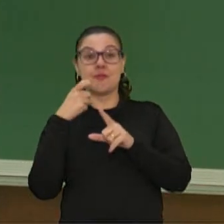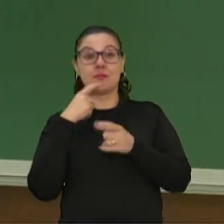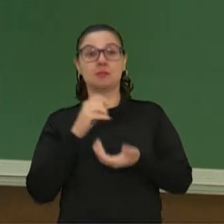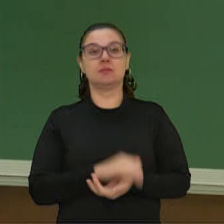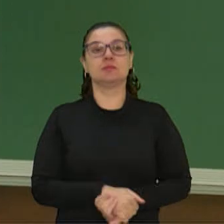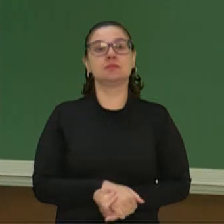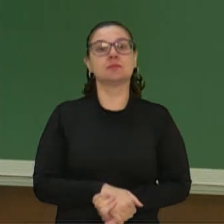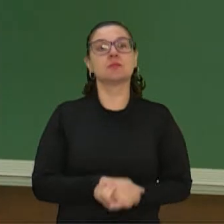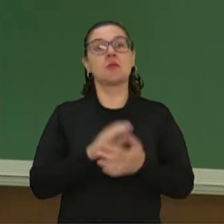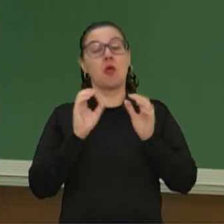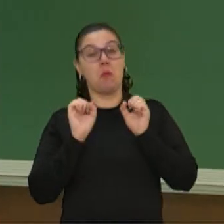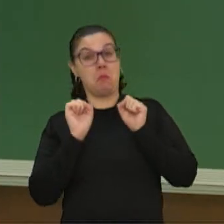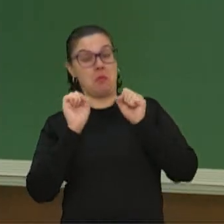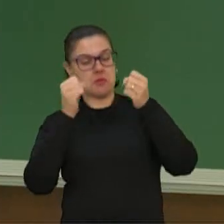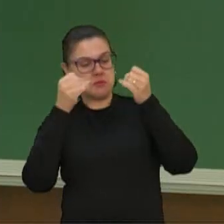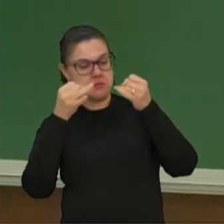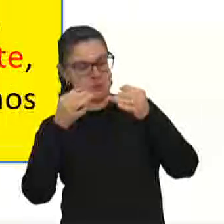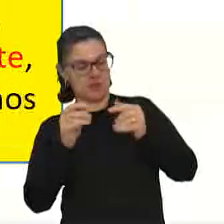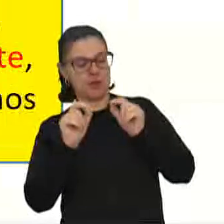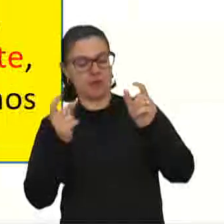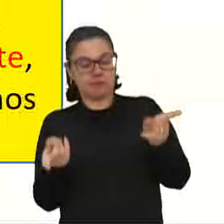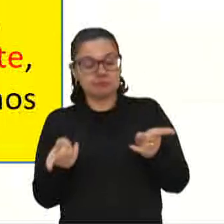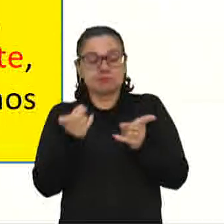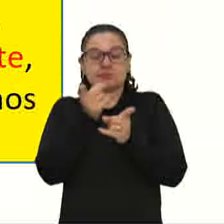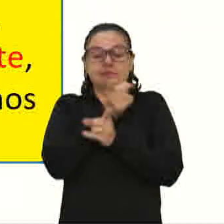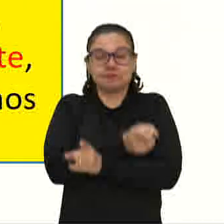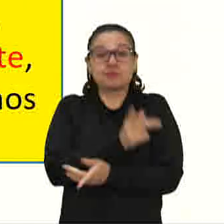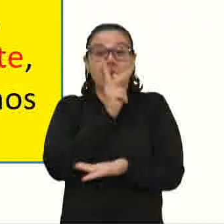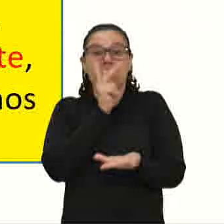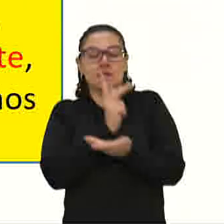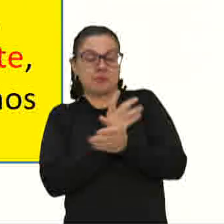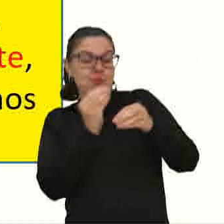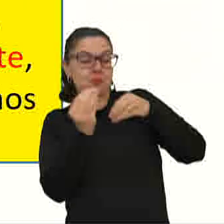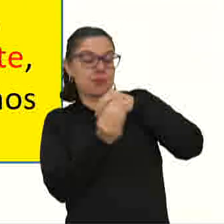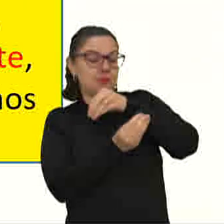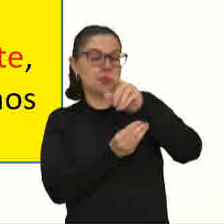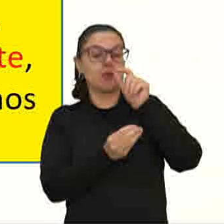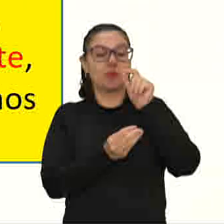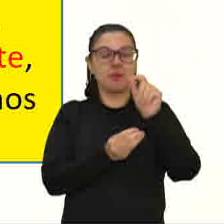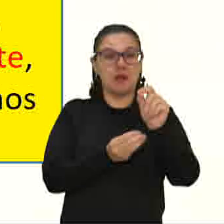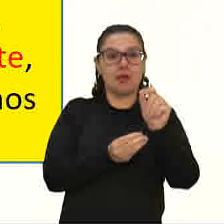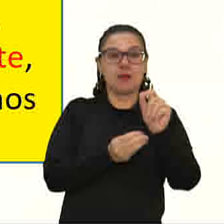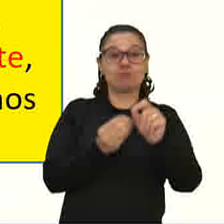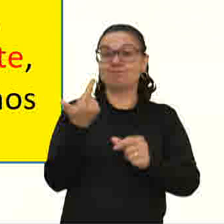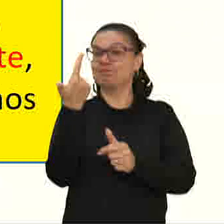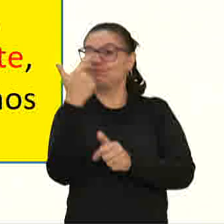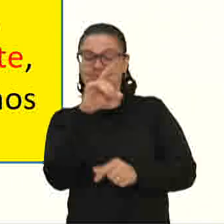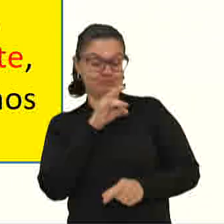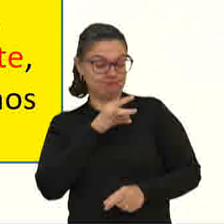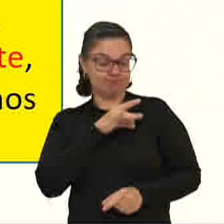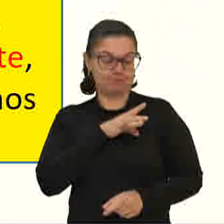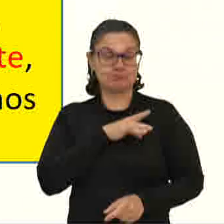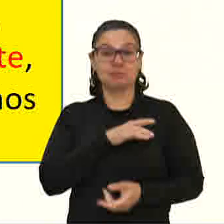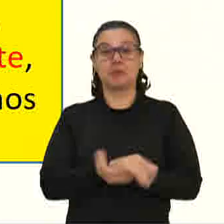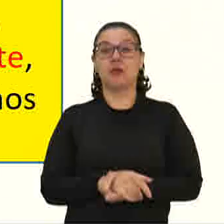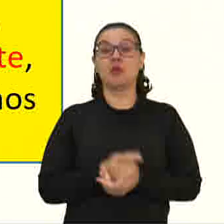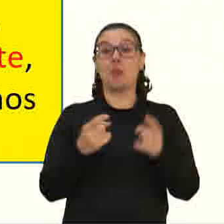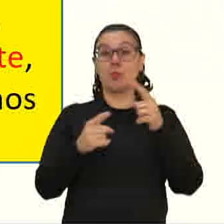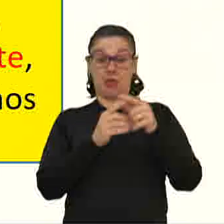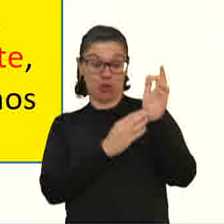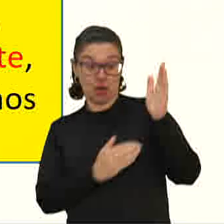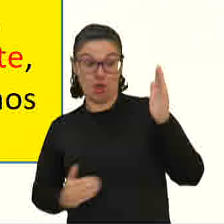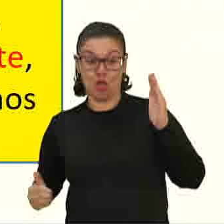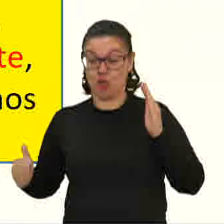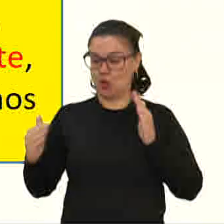vermelho. Podemos dizer que essa antítese se condensa com a palavra destemido, à medida que